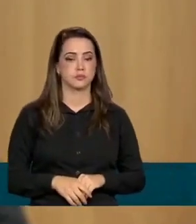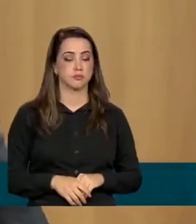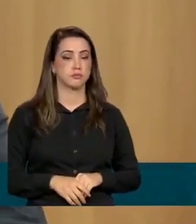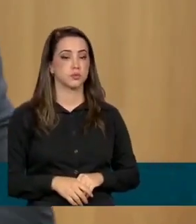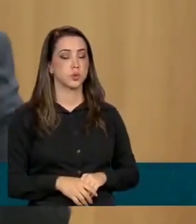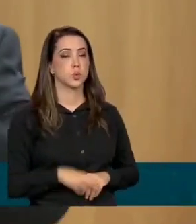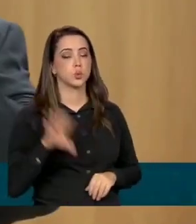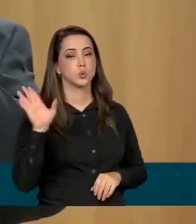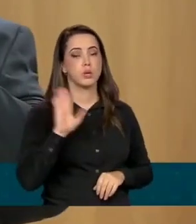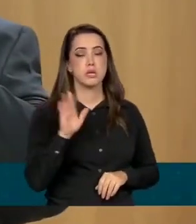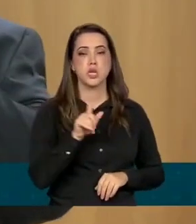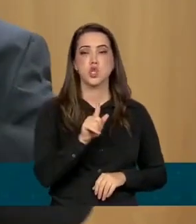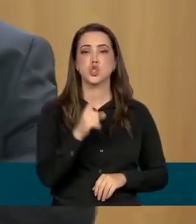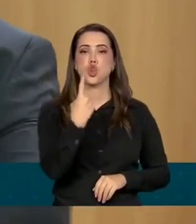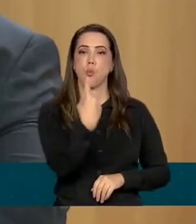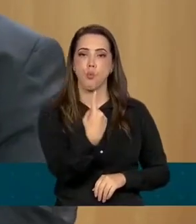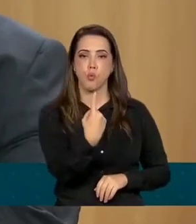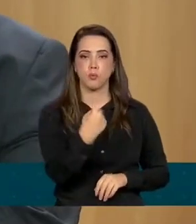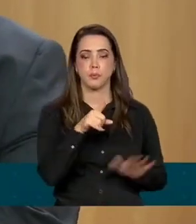G1.